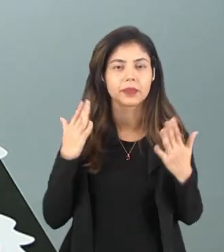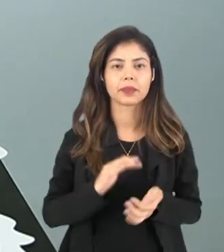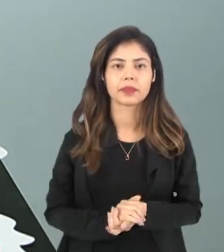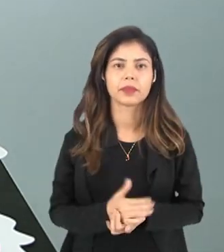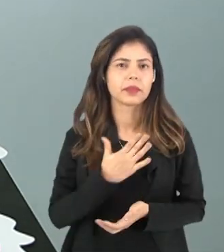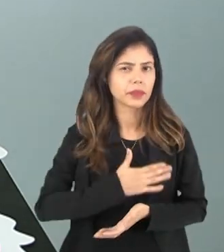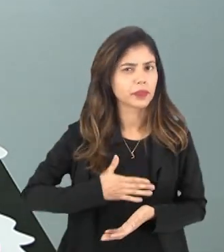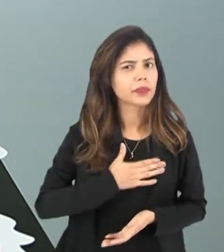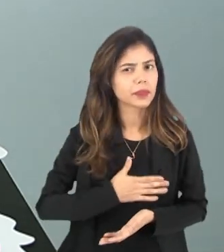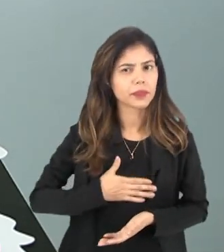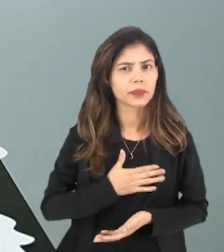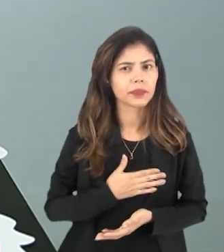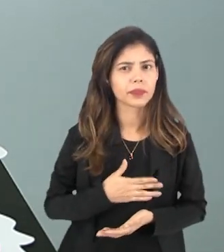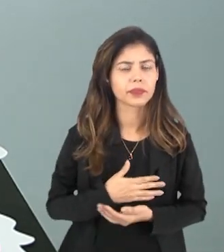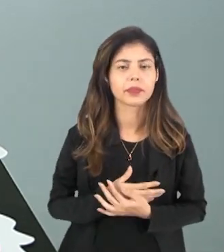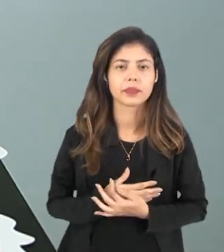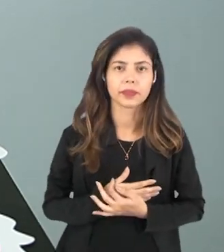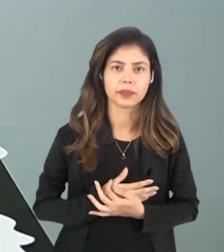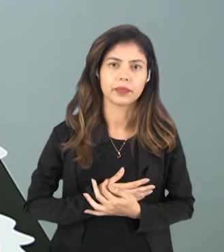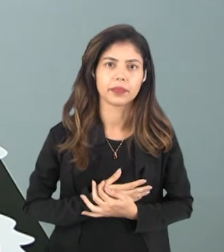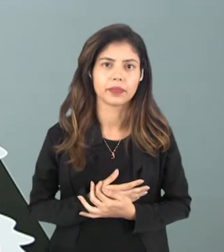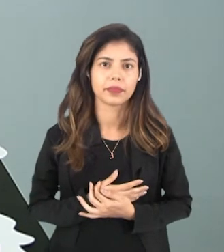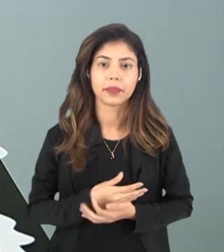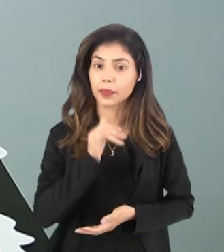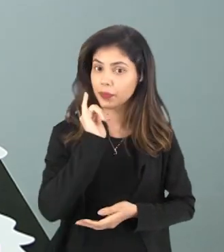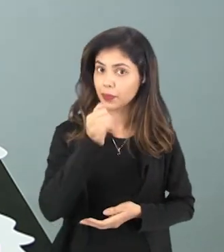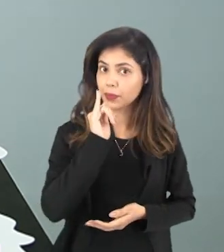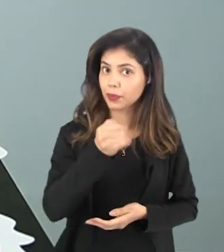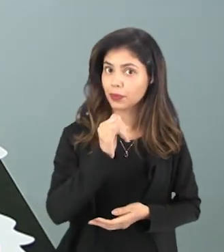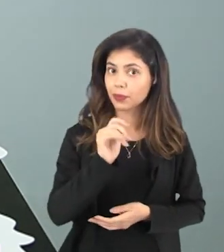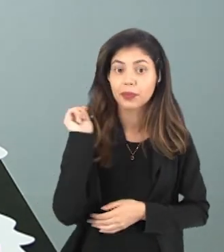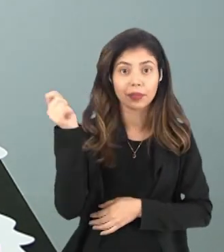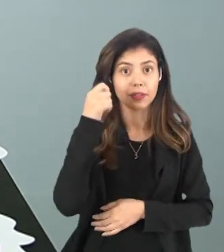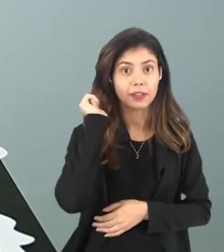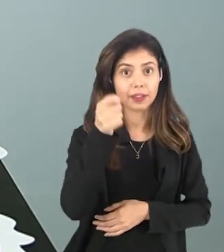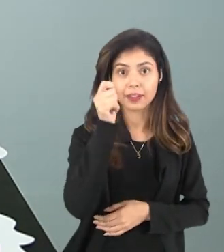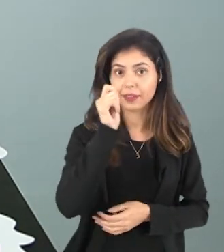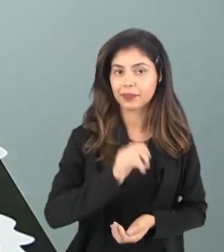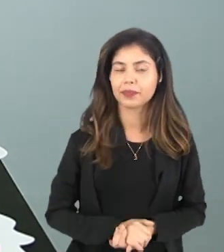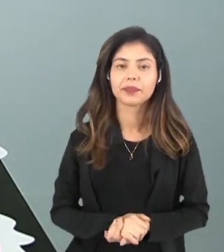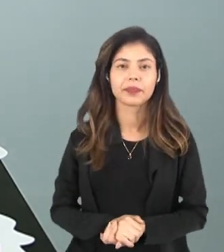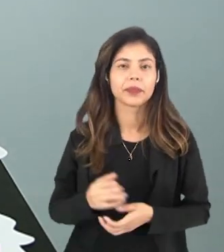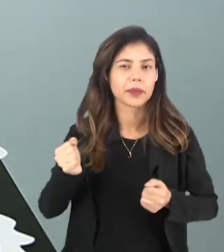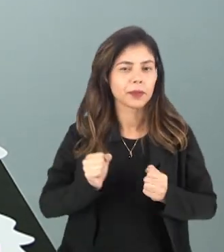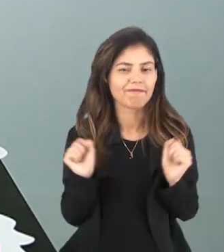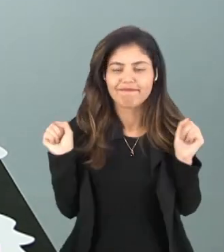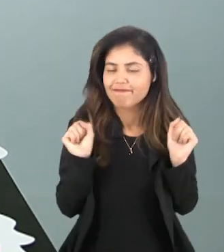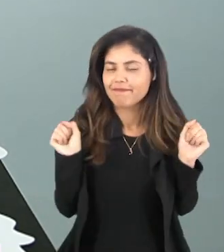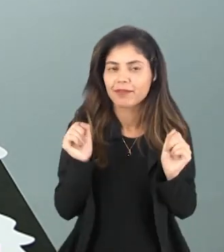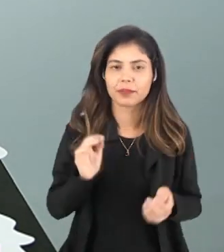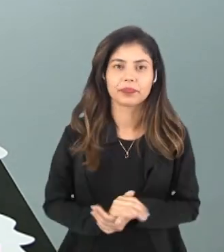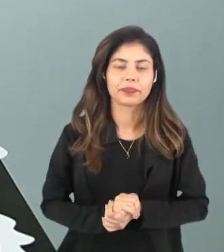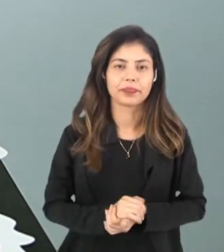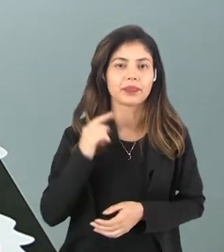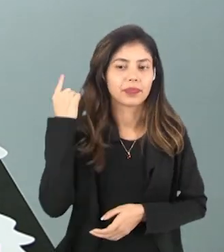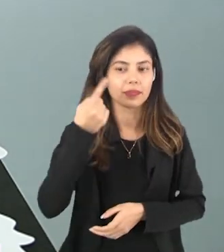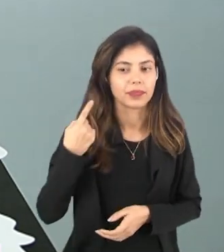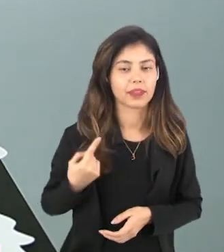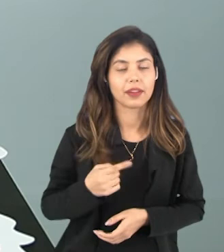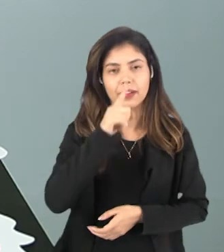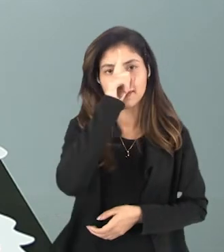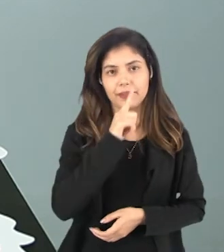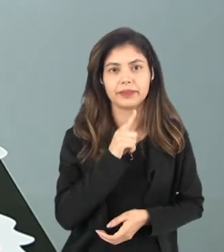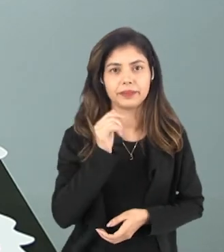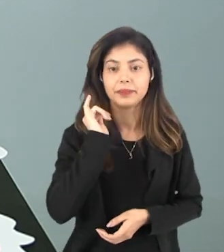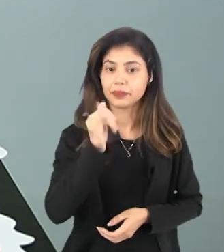vocês gostaram do Nosso conto de fadas eu gostei muito da caixinha de